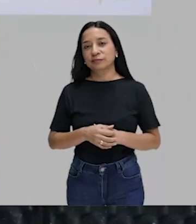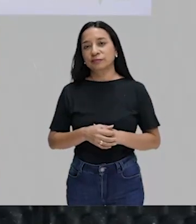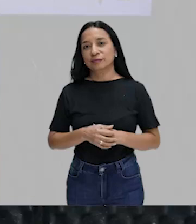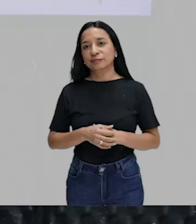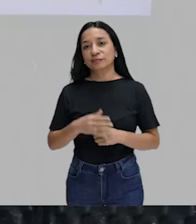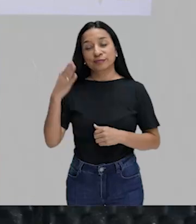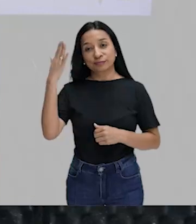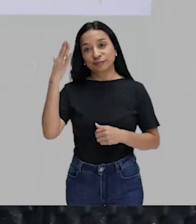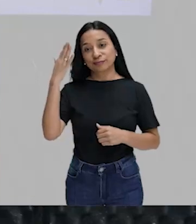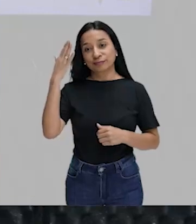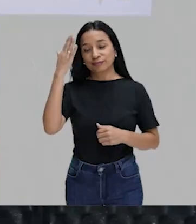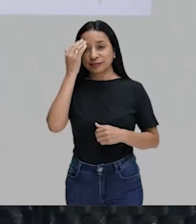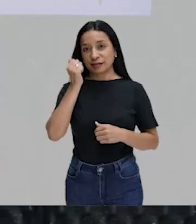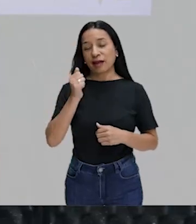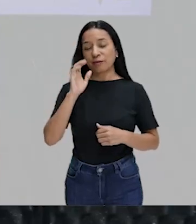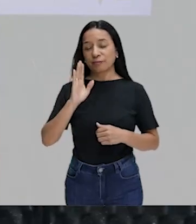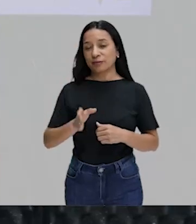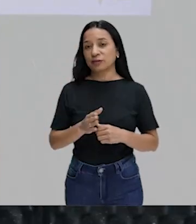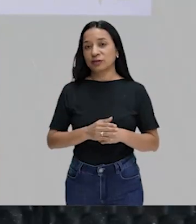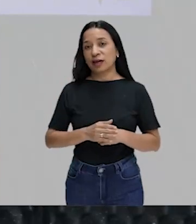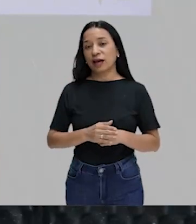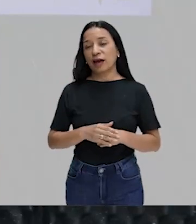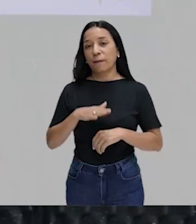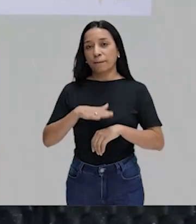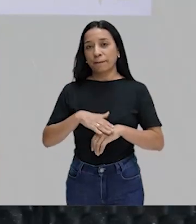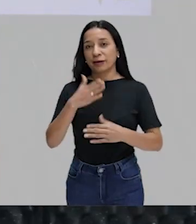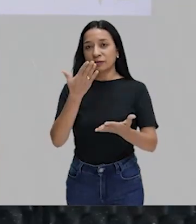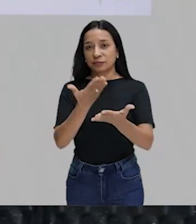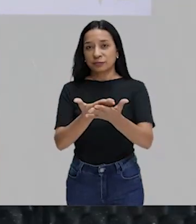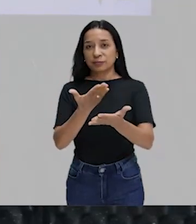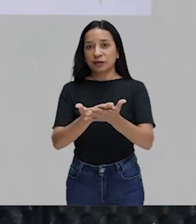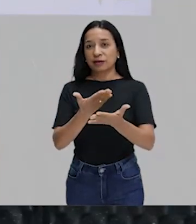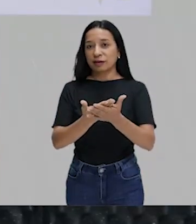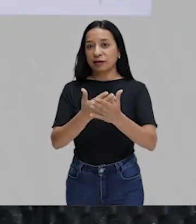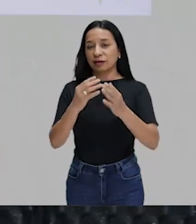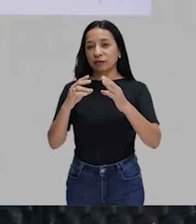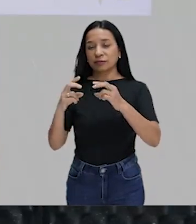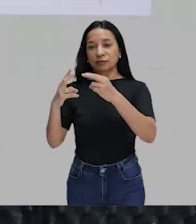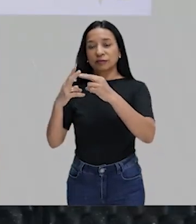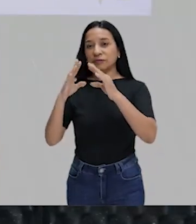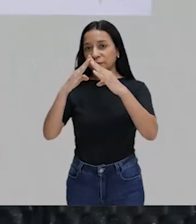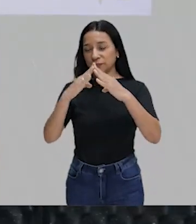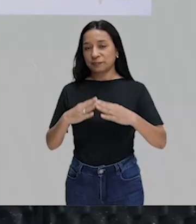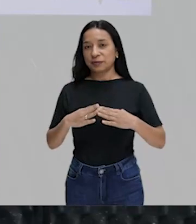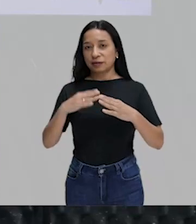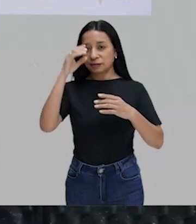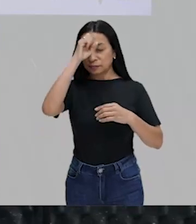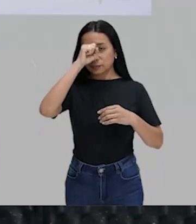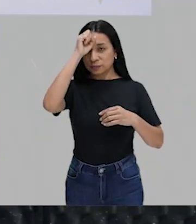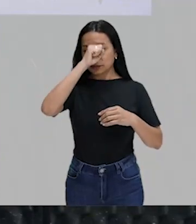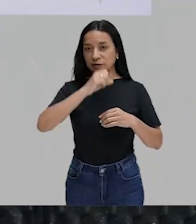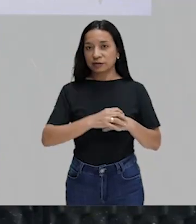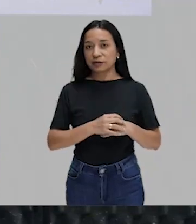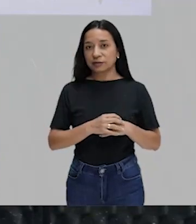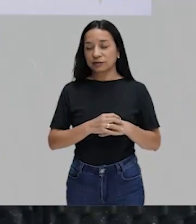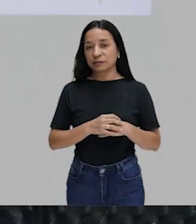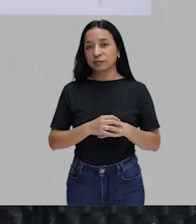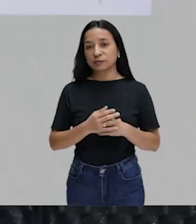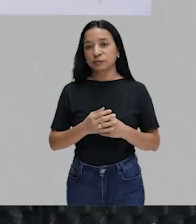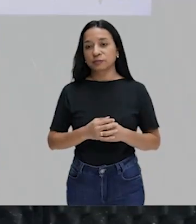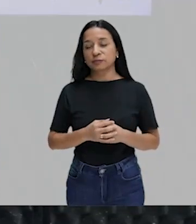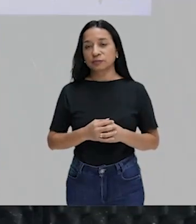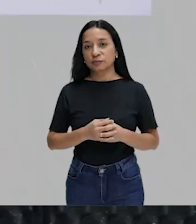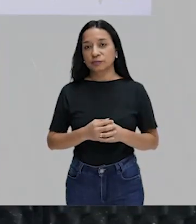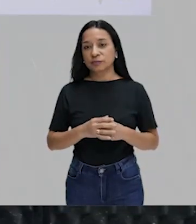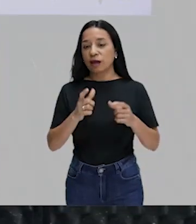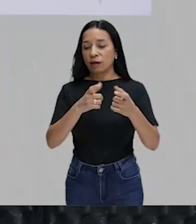você já sabe, esta é mais uma aula do programa Fique em Casa Aprendendo. Embora